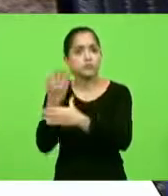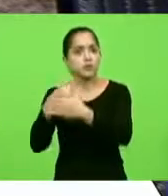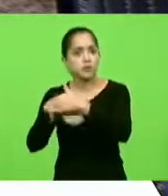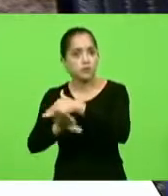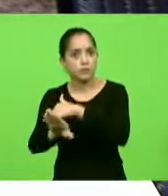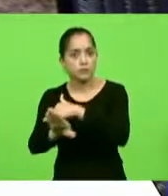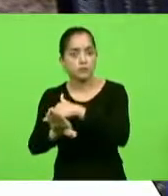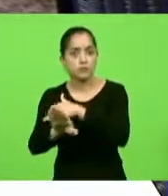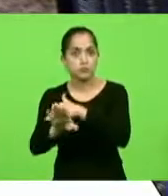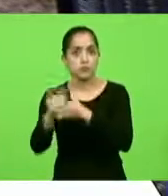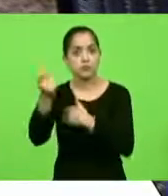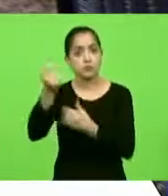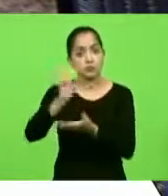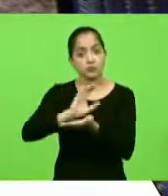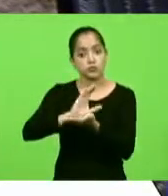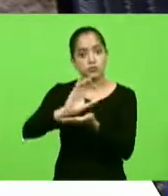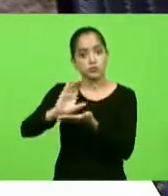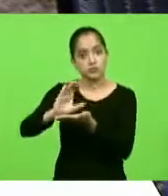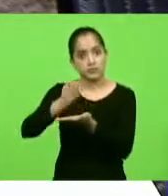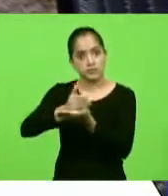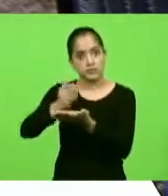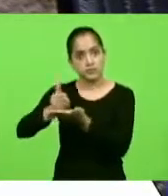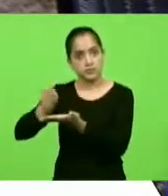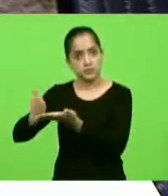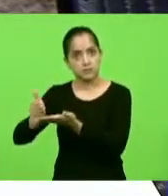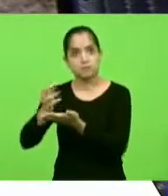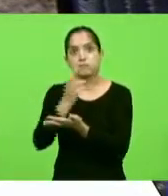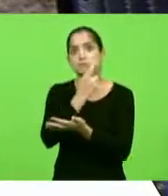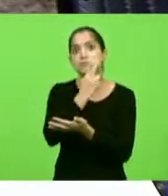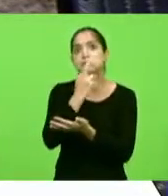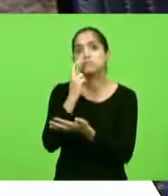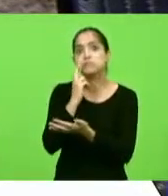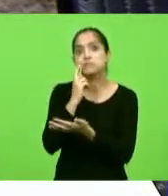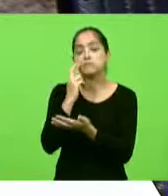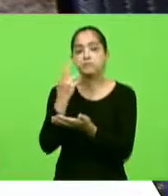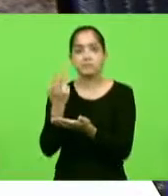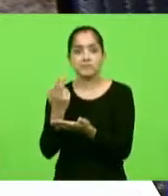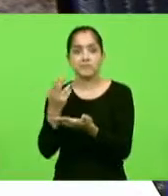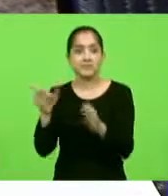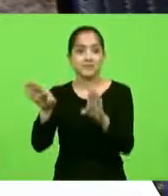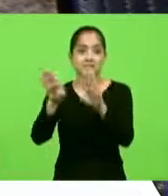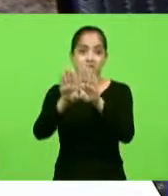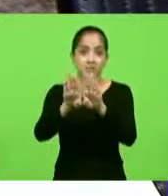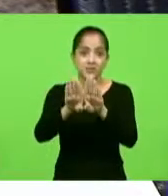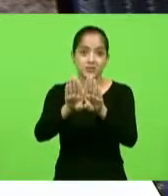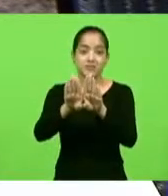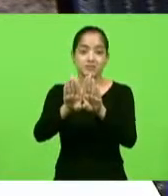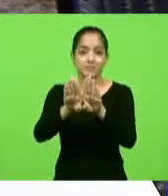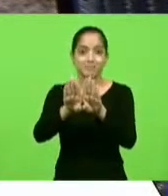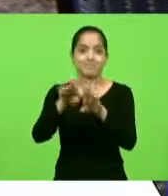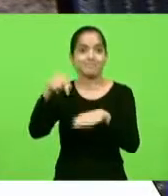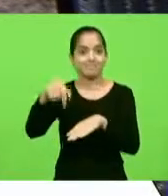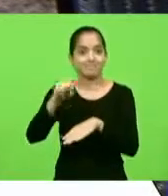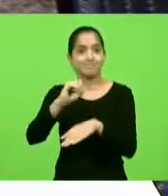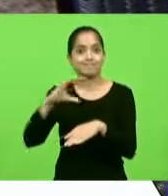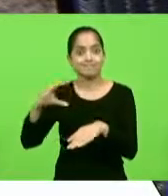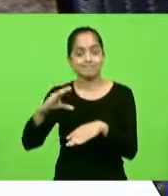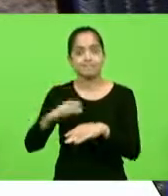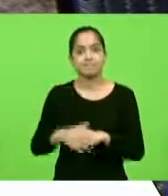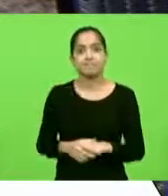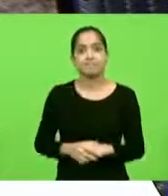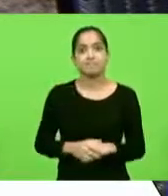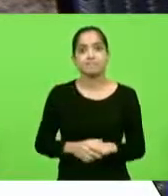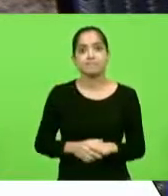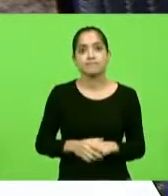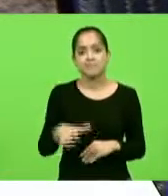um fundo de crédito para pubs e restaurantes que estão fechando suas portas por causa da pandemia. Setor